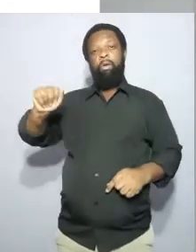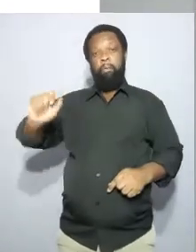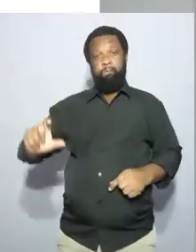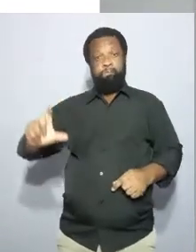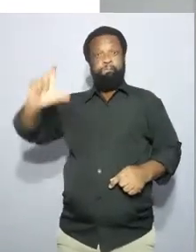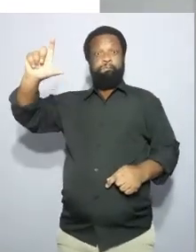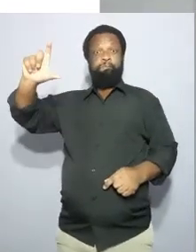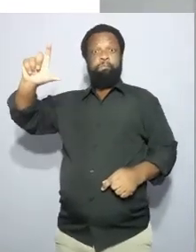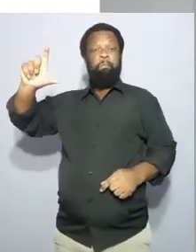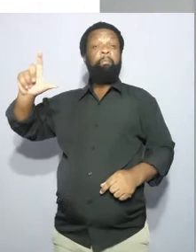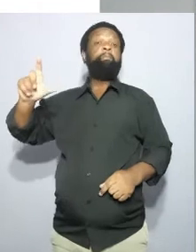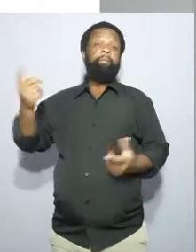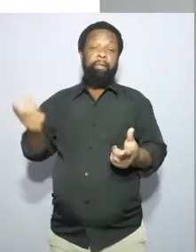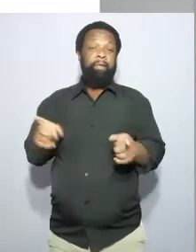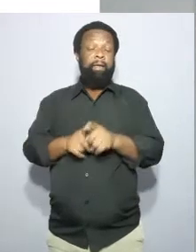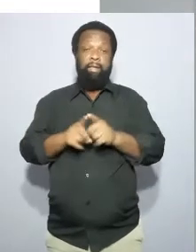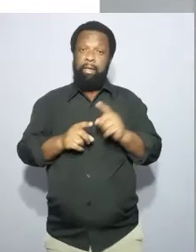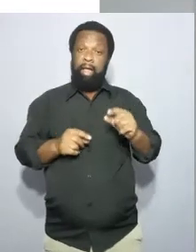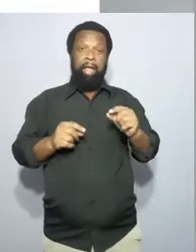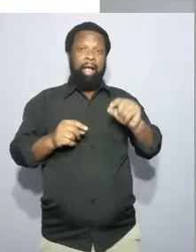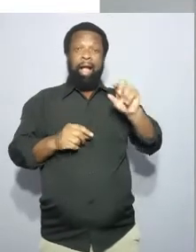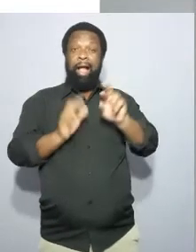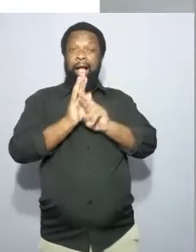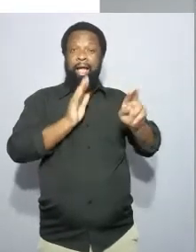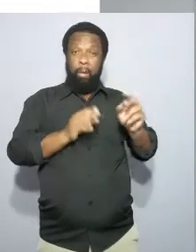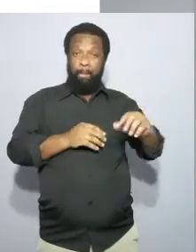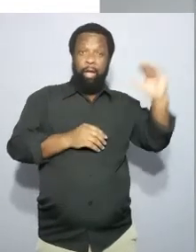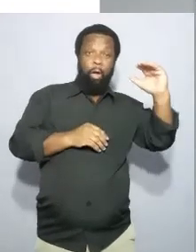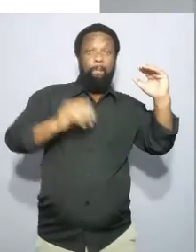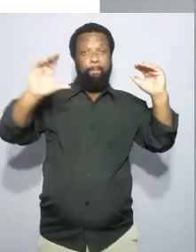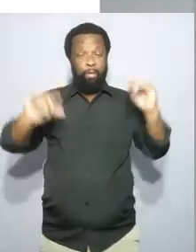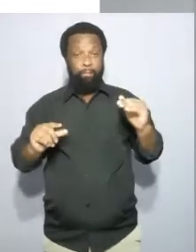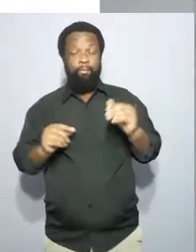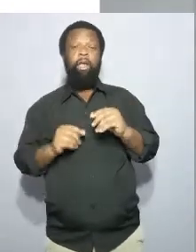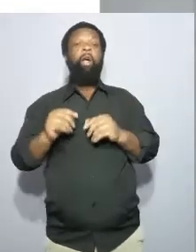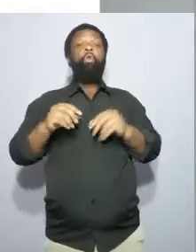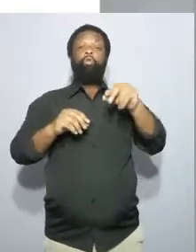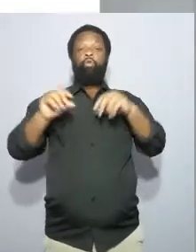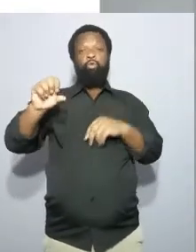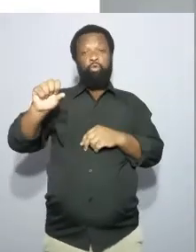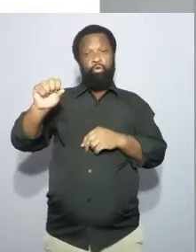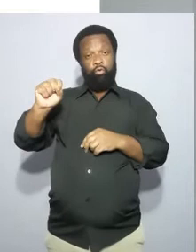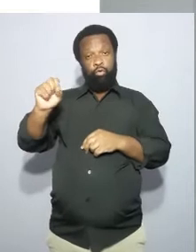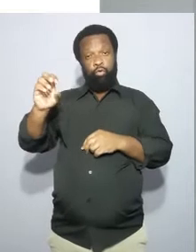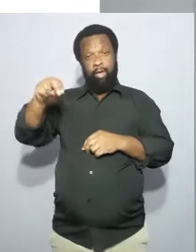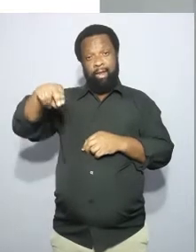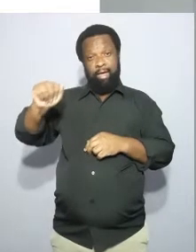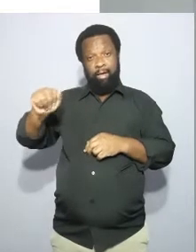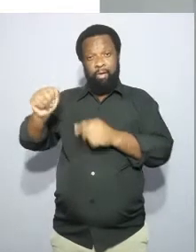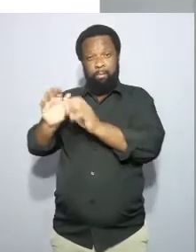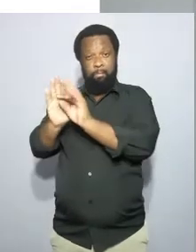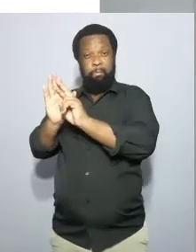aqui tem um menor raio, e aqui tem um maior raio. Então, aqui eu coloquei o raio do sódio é maior do que o raio do